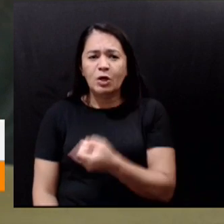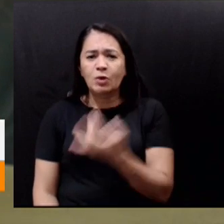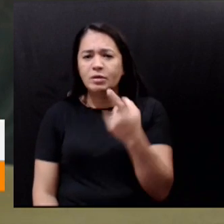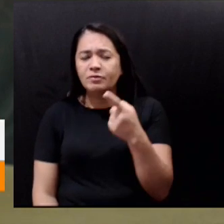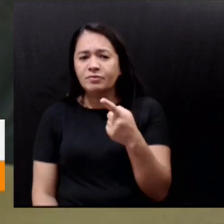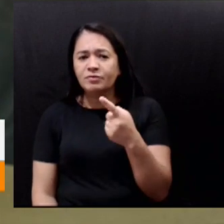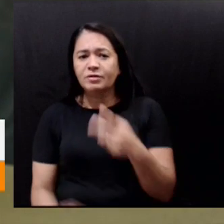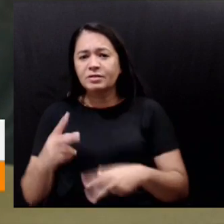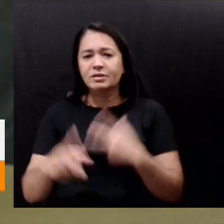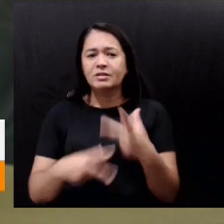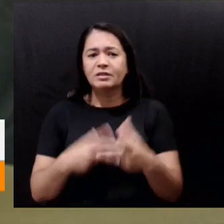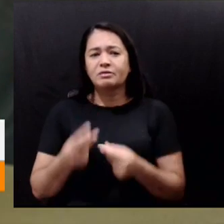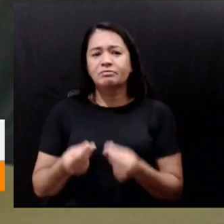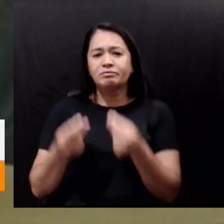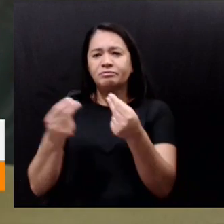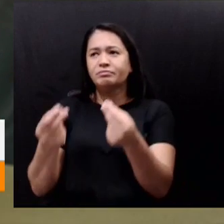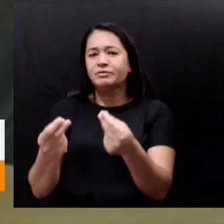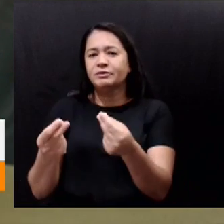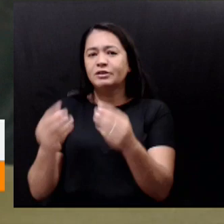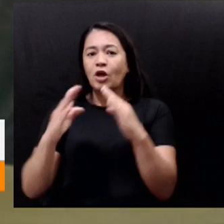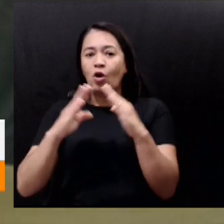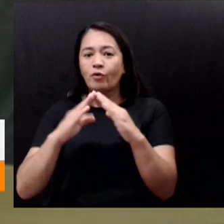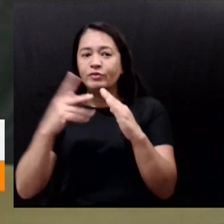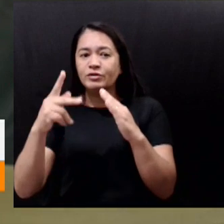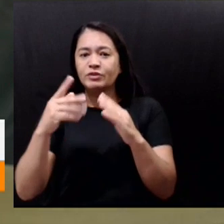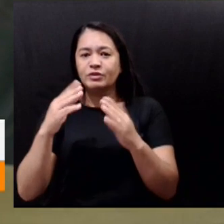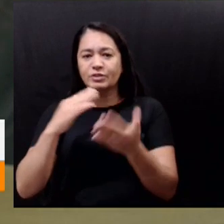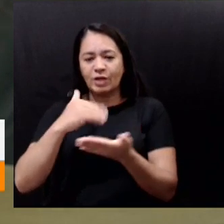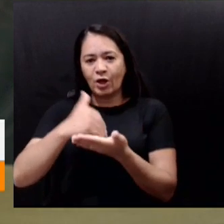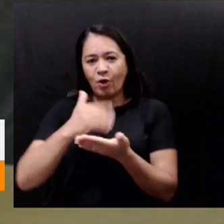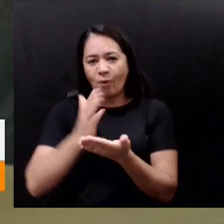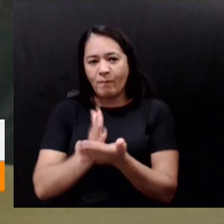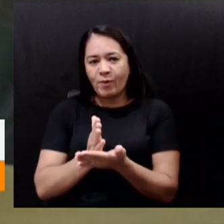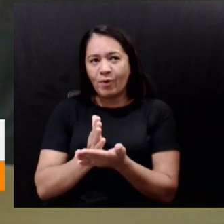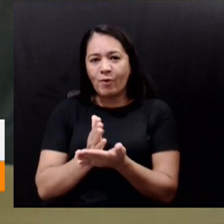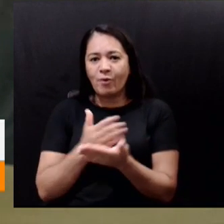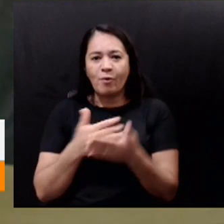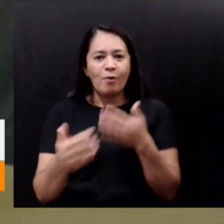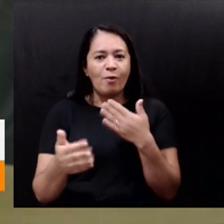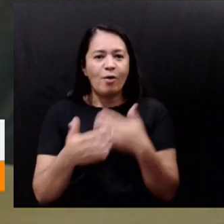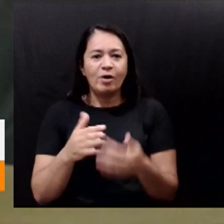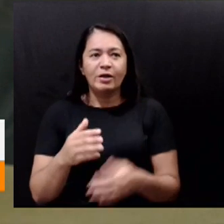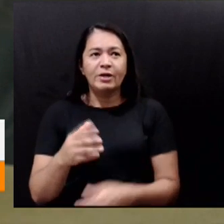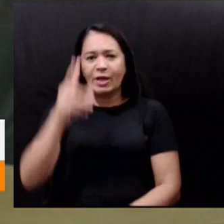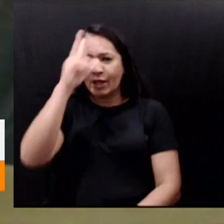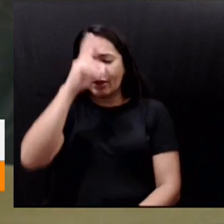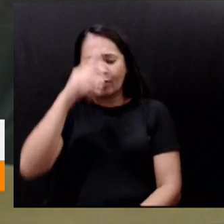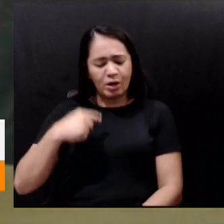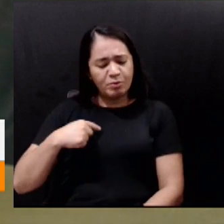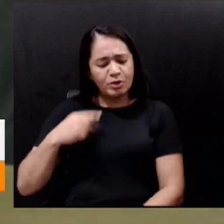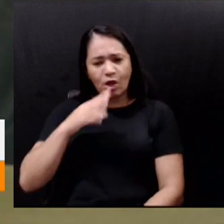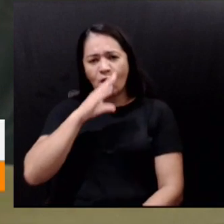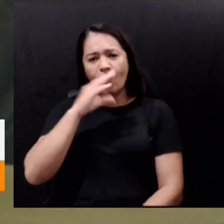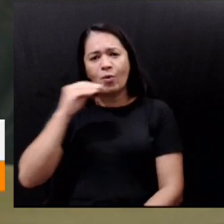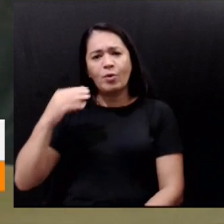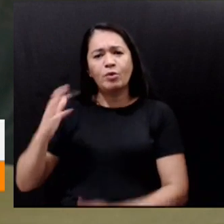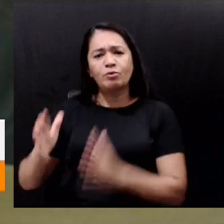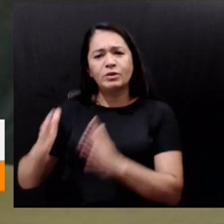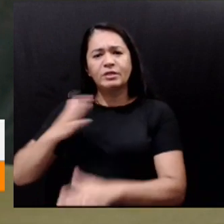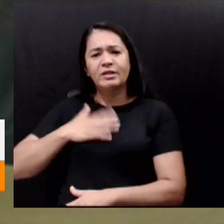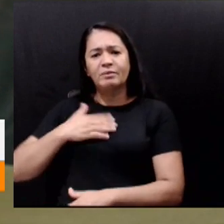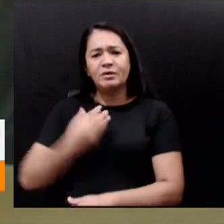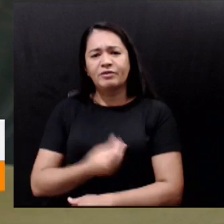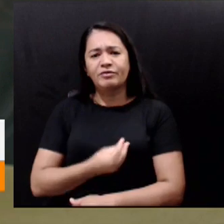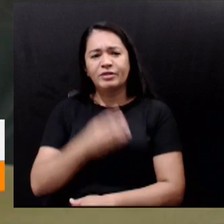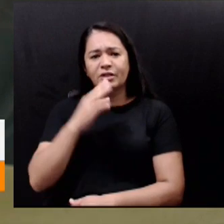com um bolo, uma torta? Eu não sei, mas eu me lembro da minha adolescência, enfim, que era tão